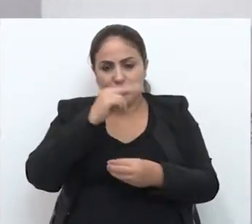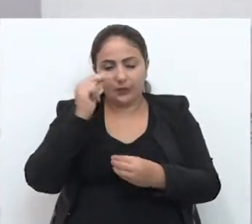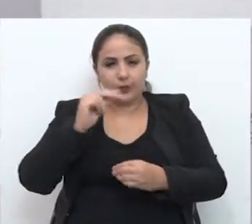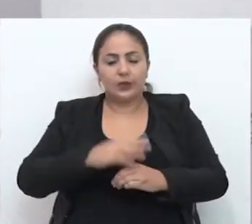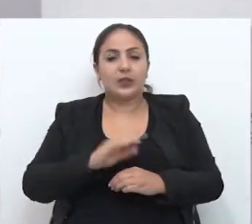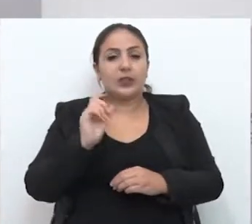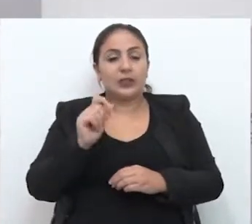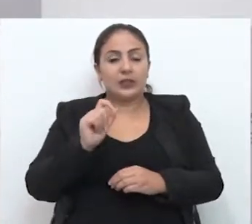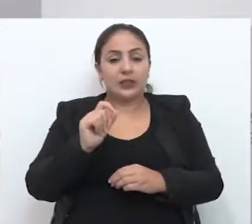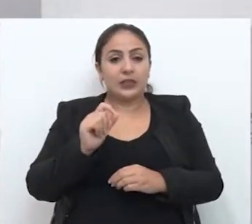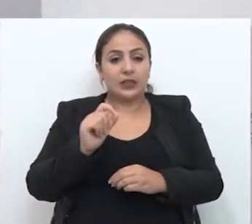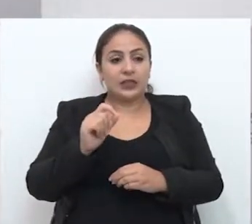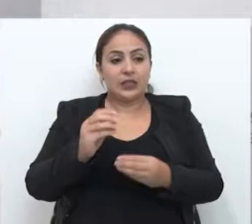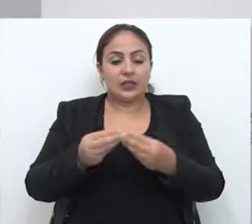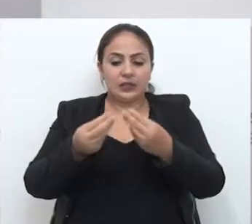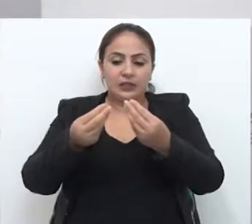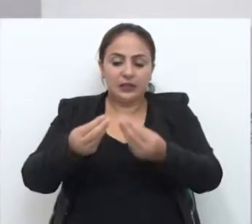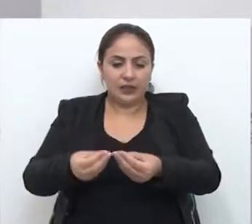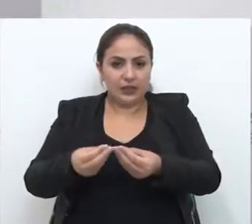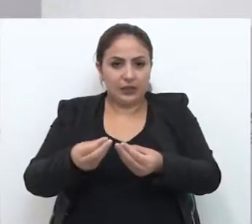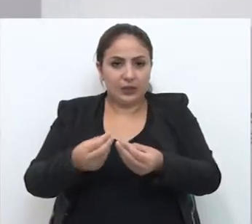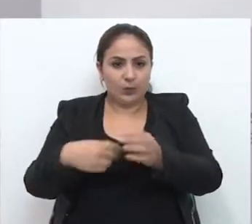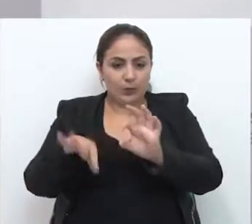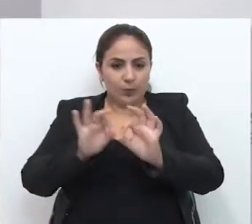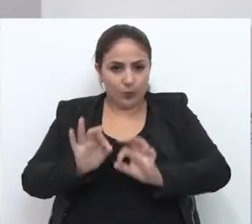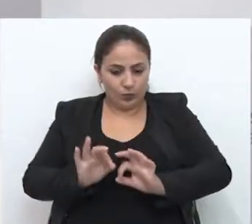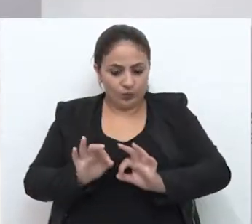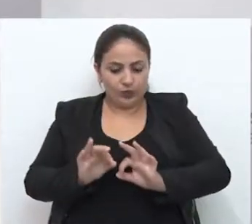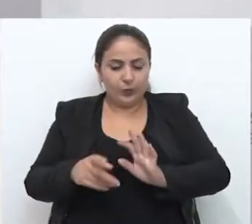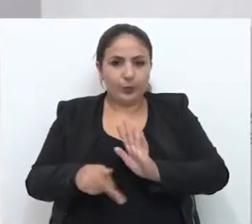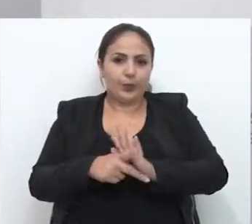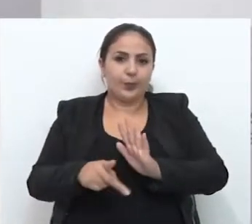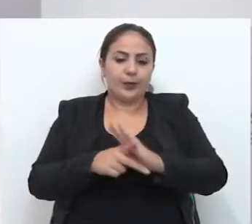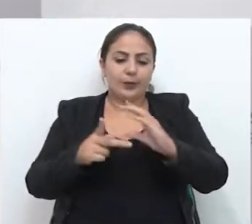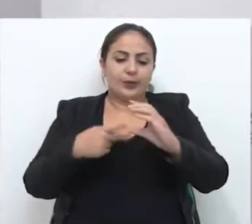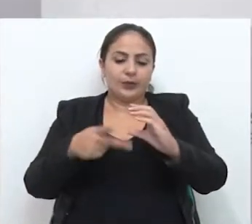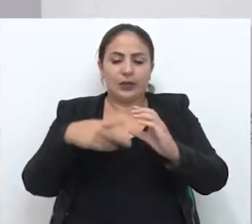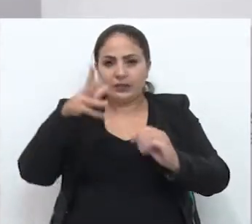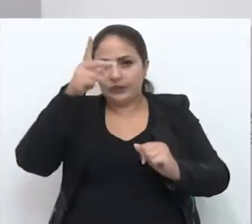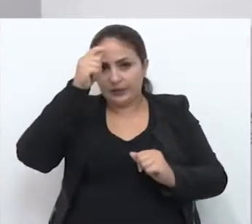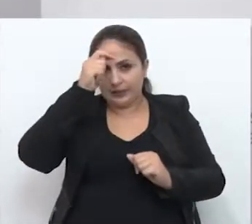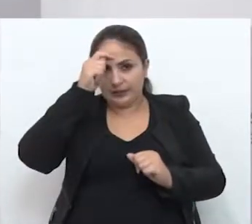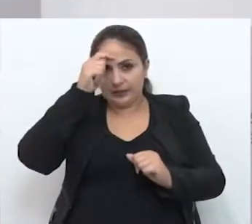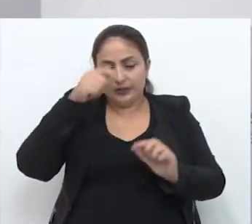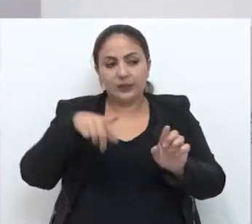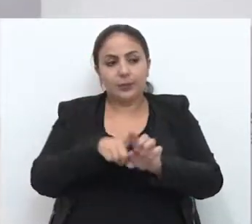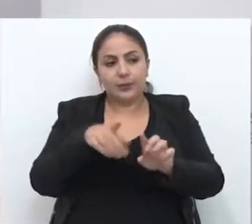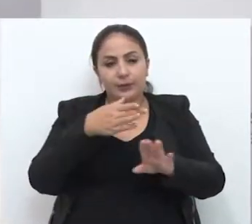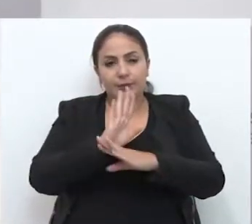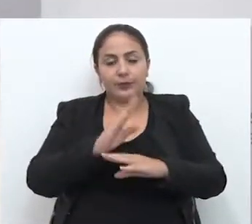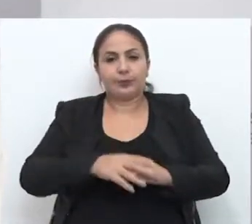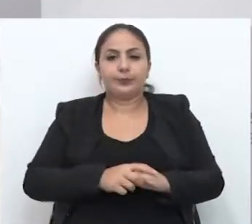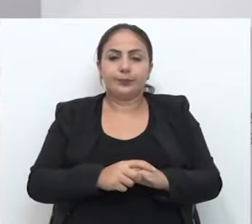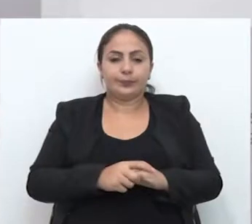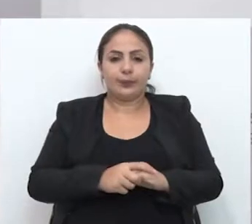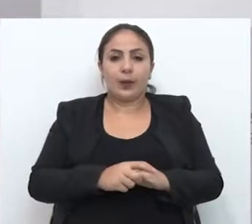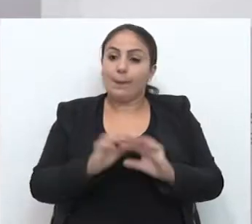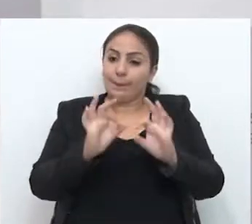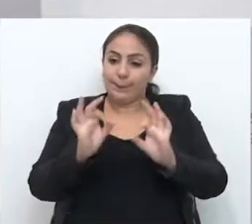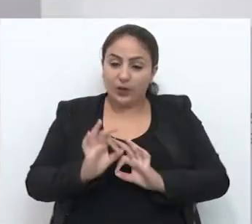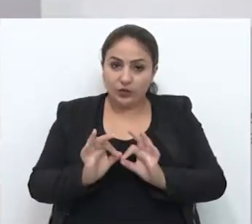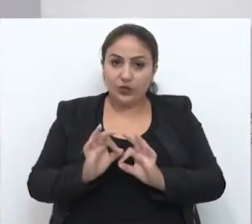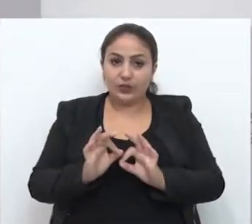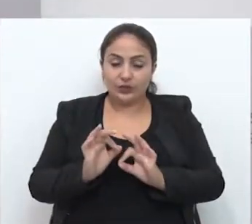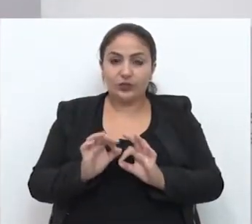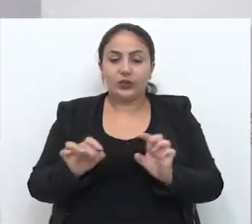Poder Executivo que iria enviar esse projeto para o Legislativo apreciar e então aprovar. Projeto